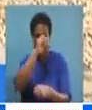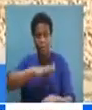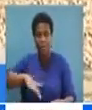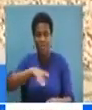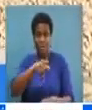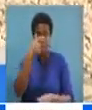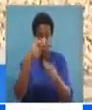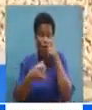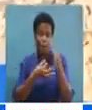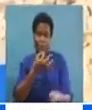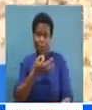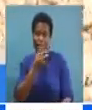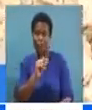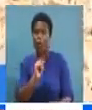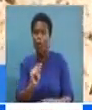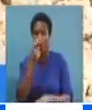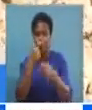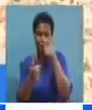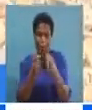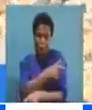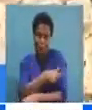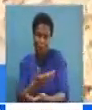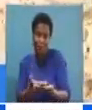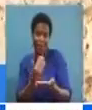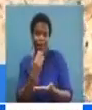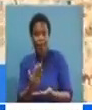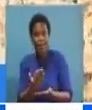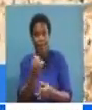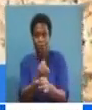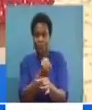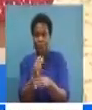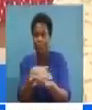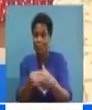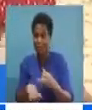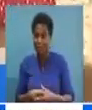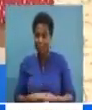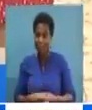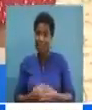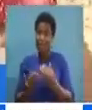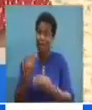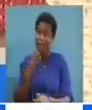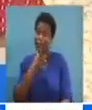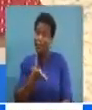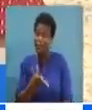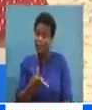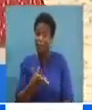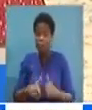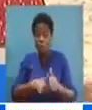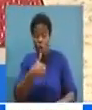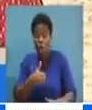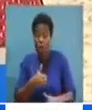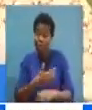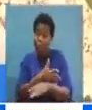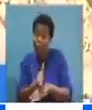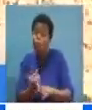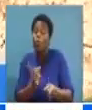moradora expressou em nome da população o agradecimento pela obra feita. Não falava também, mas vale tarde que nunca. Por isso que